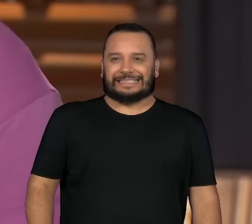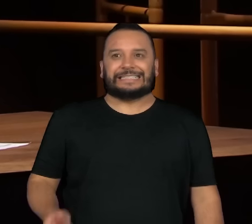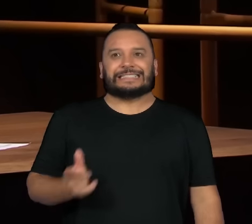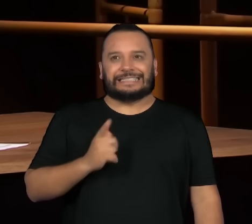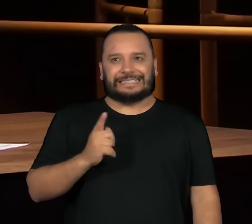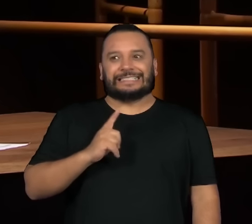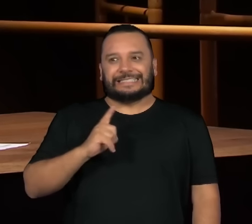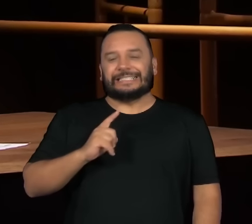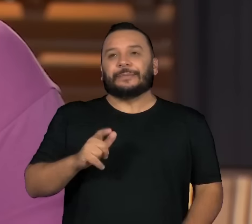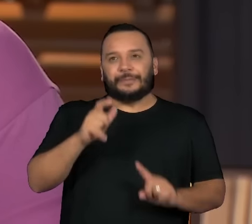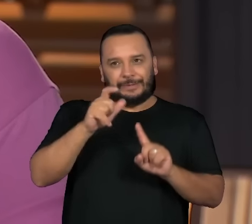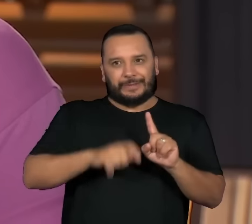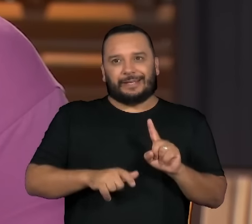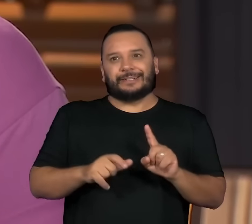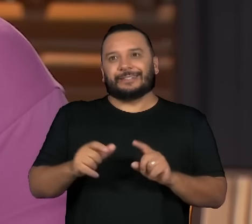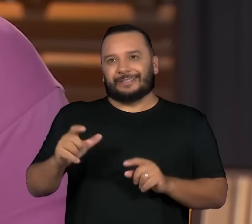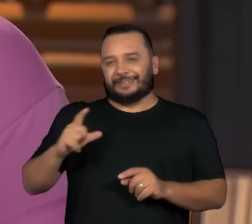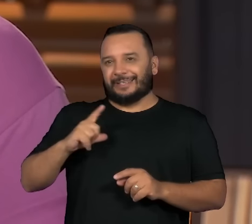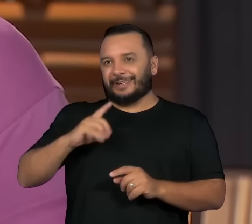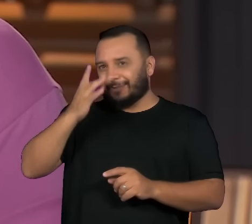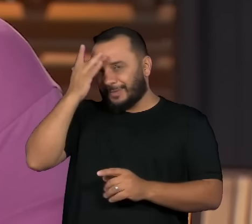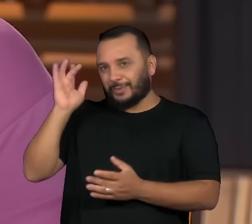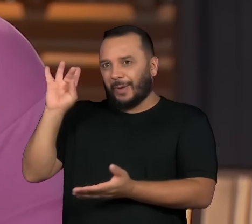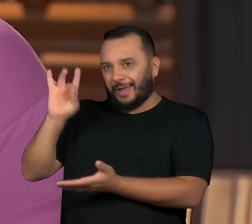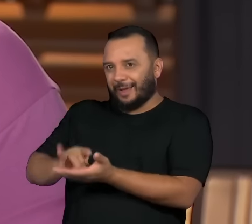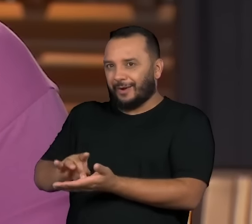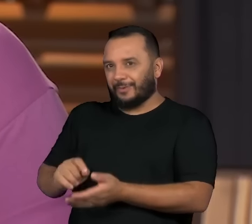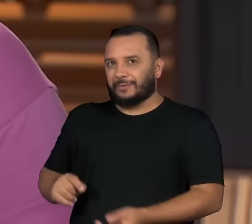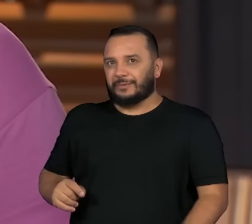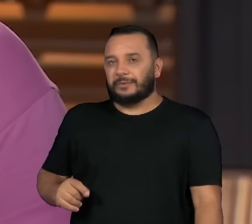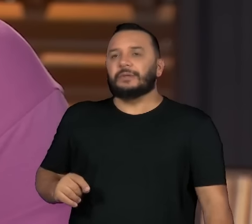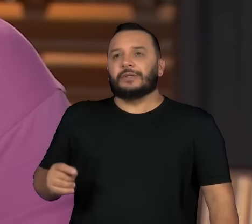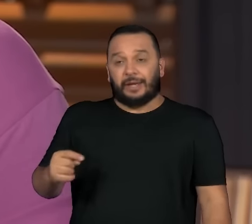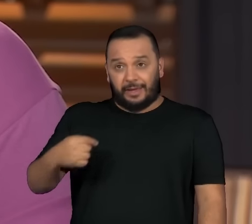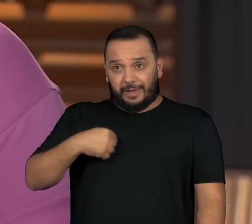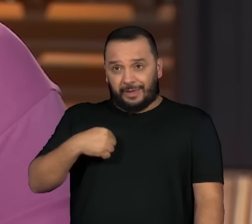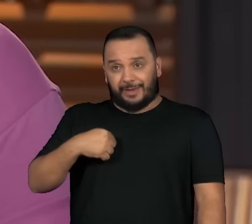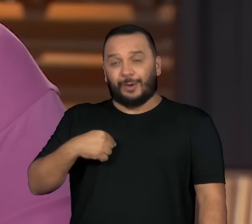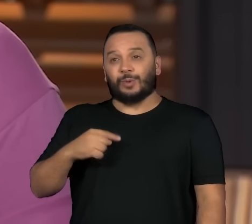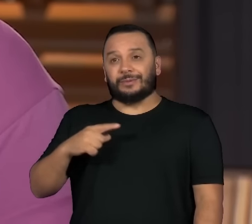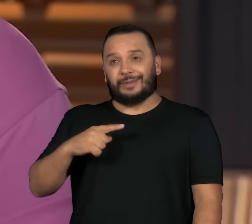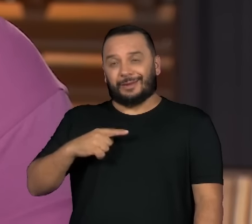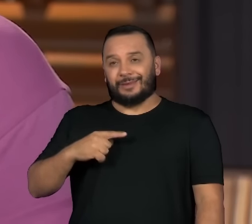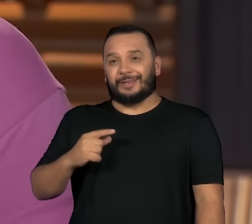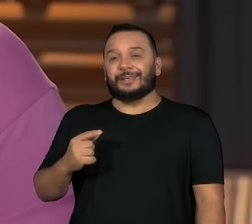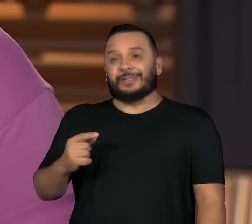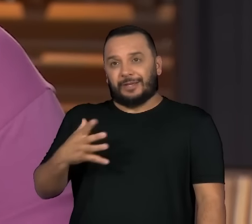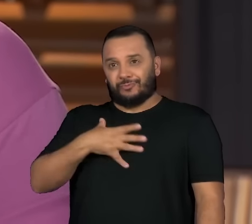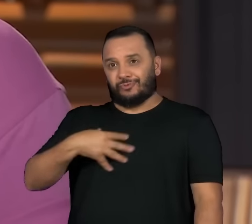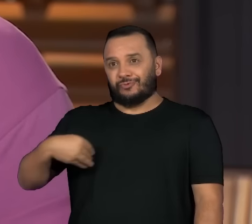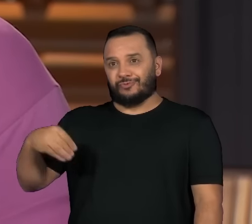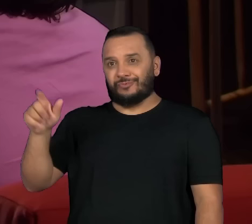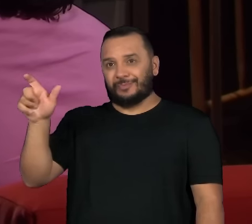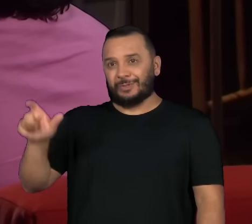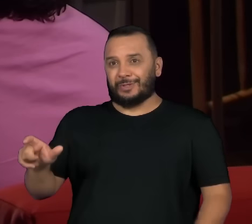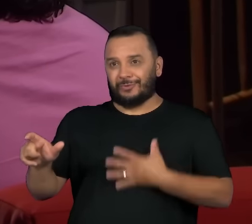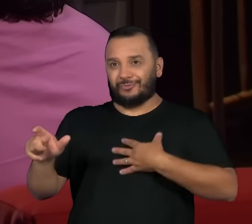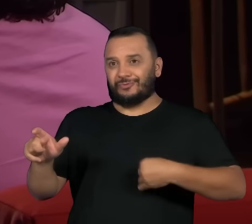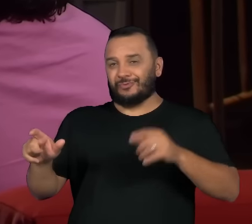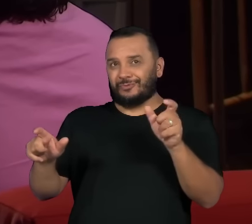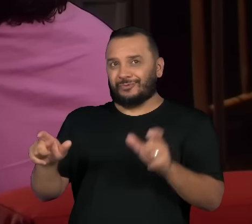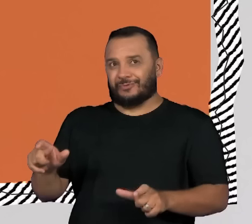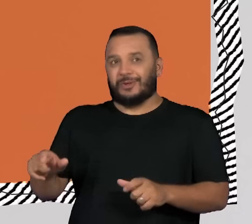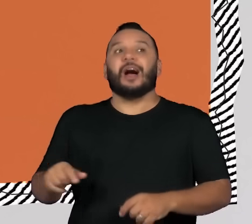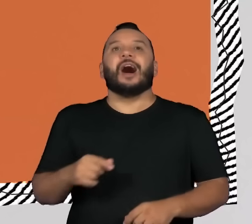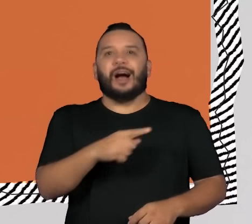Me conta. Eu tô espalhada em 2 personagens que não são Arlindo. Tia Amanda? Tia Amanda. Ah, eu